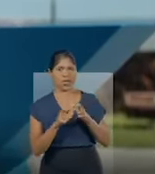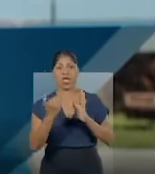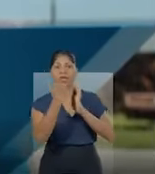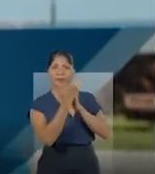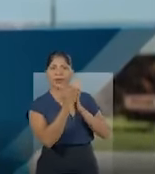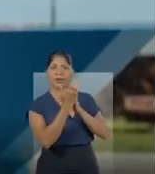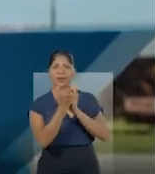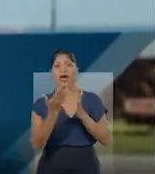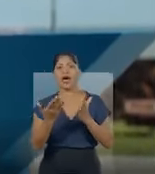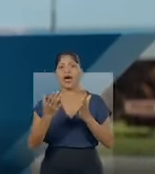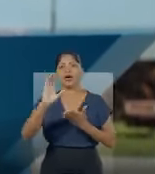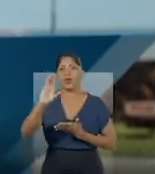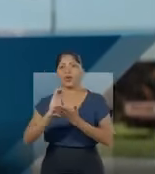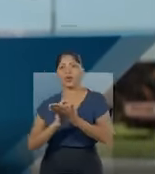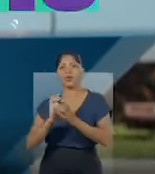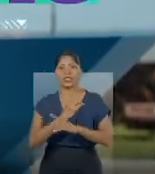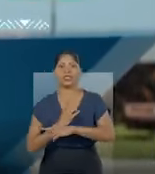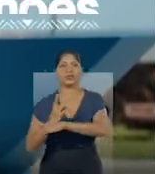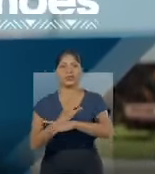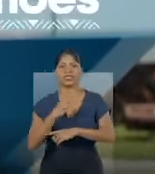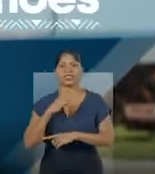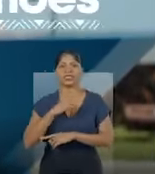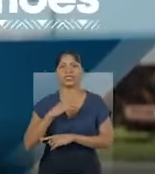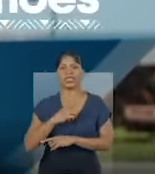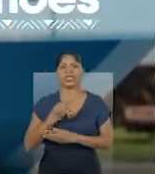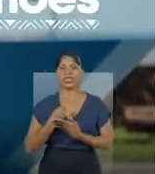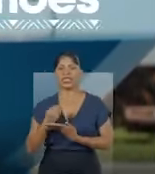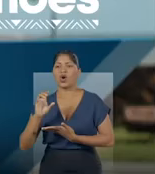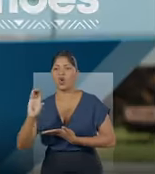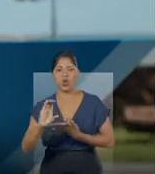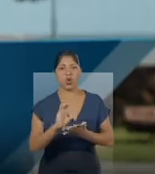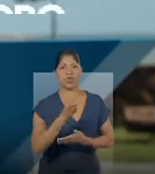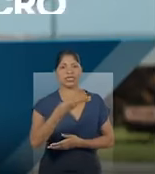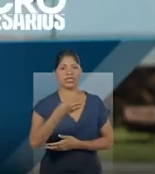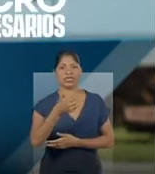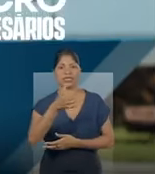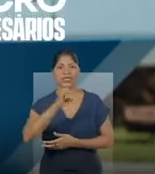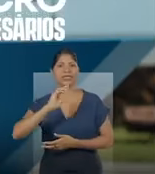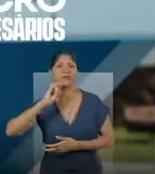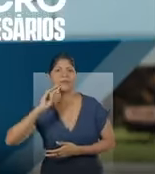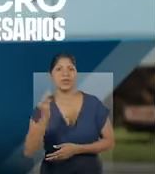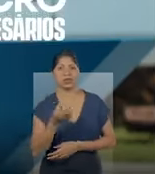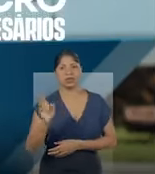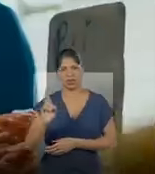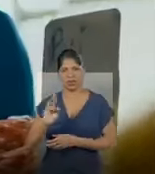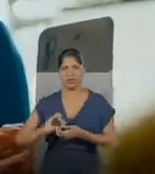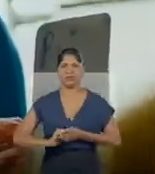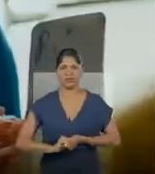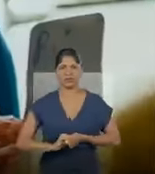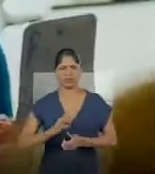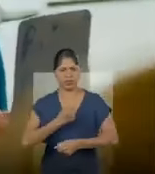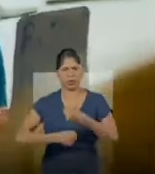Fundo Esperança e o Incentiva Mais Pará, que destinaram 310 milhões de reais para mais de 57 mil microempresários.